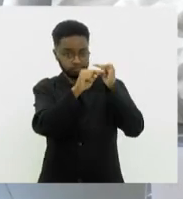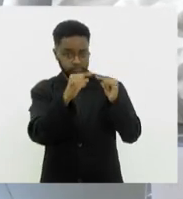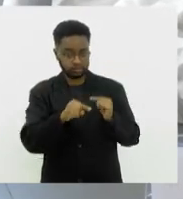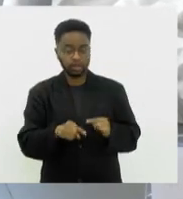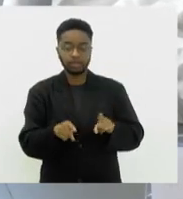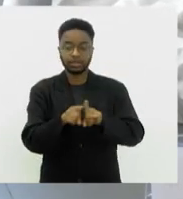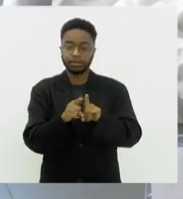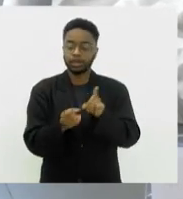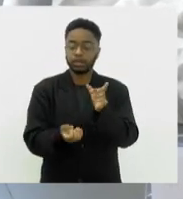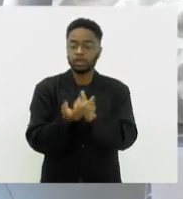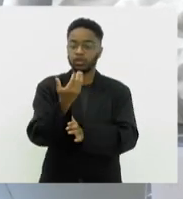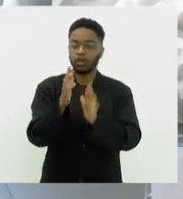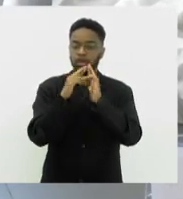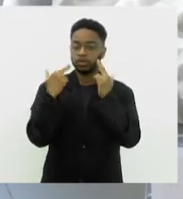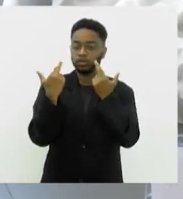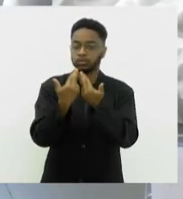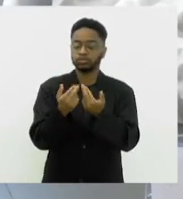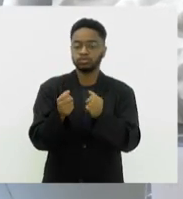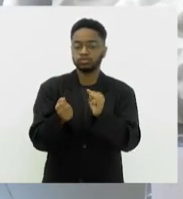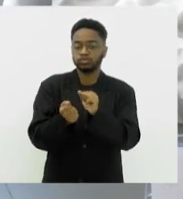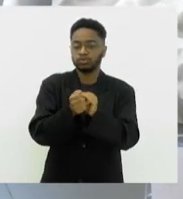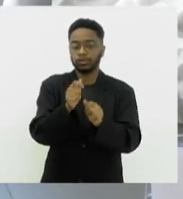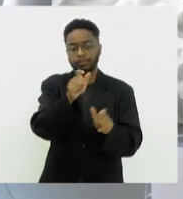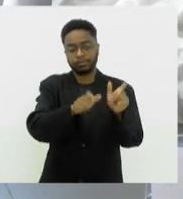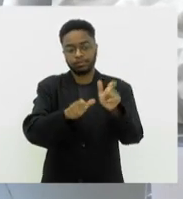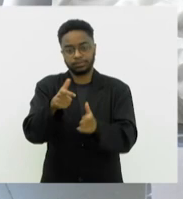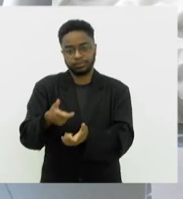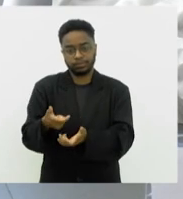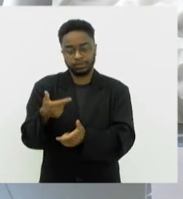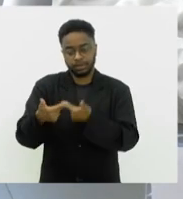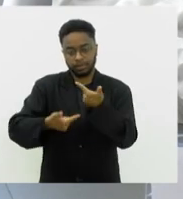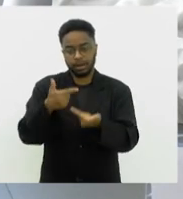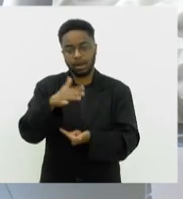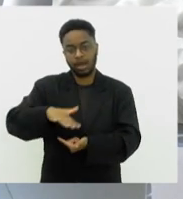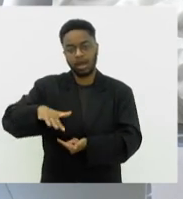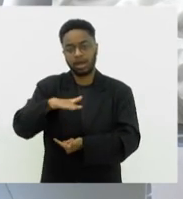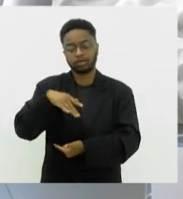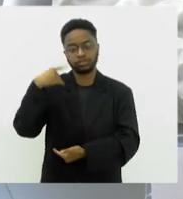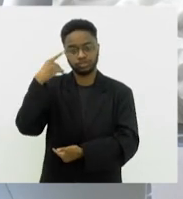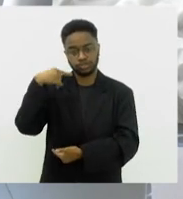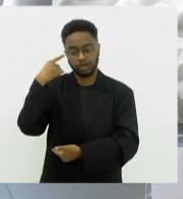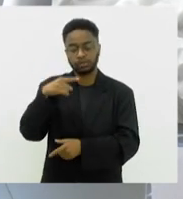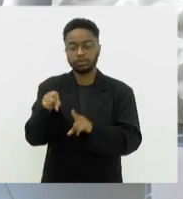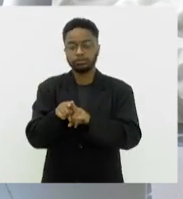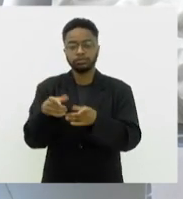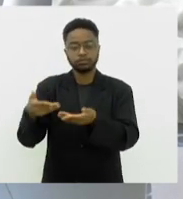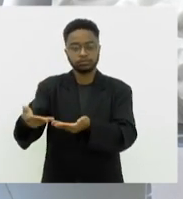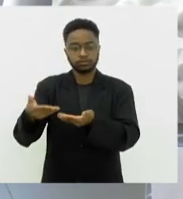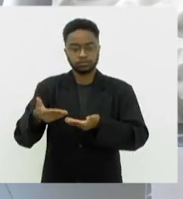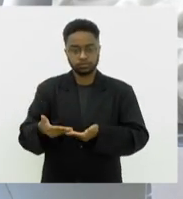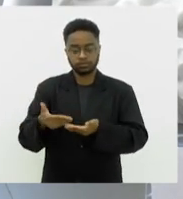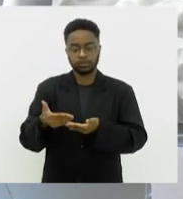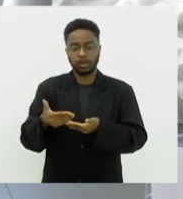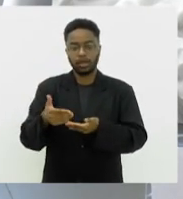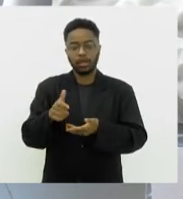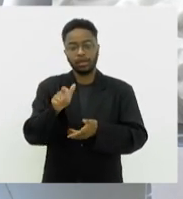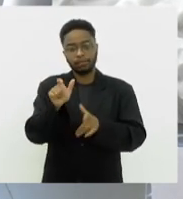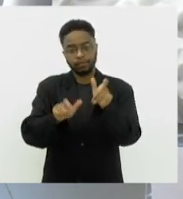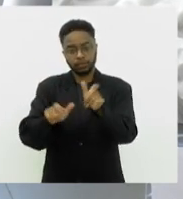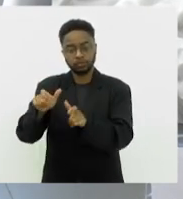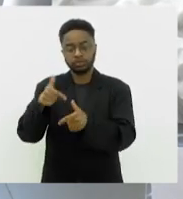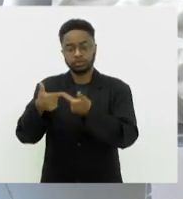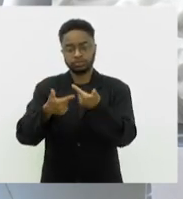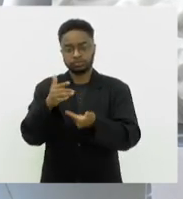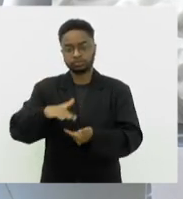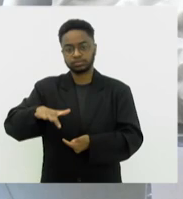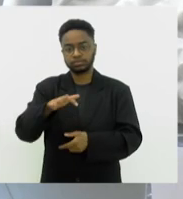eh em Direito probatório e processo penal convocou a autoridade do sistema de Justiça Criminal para atender